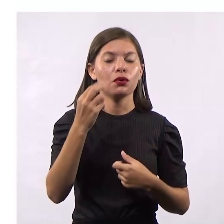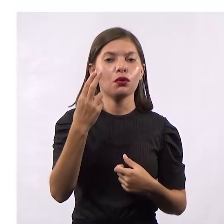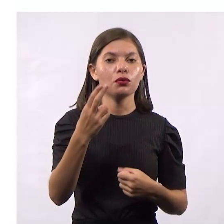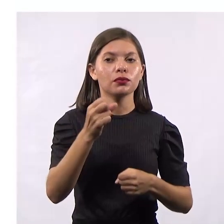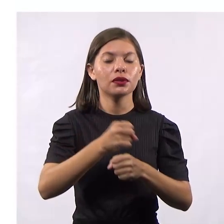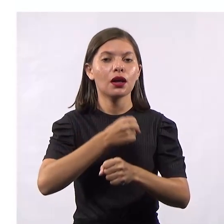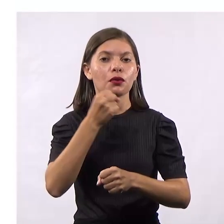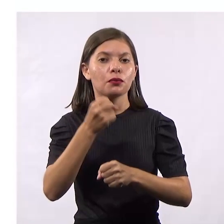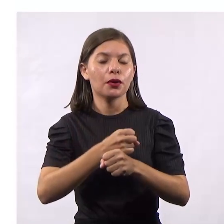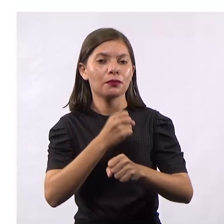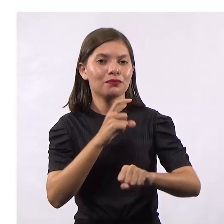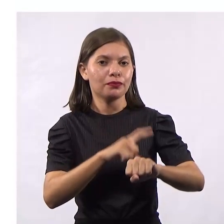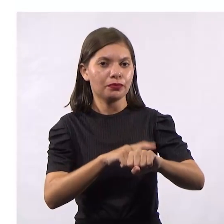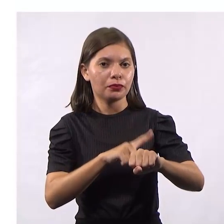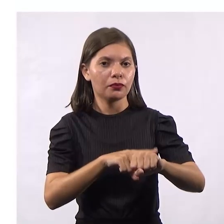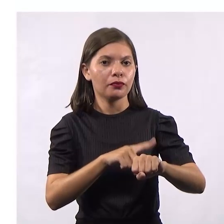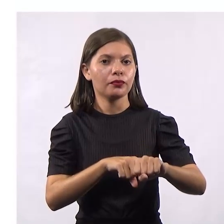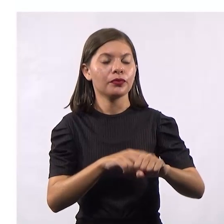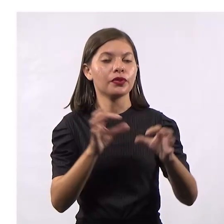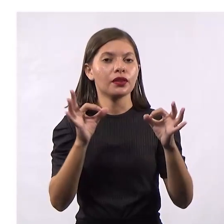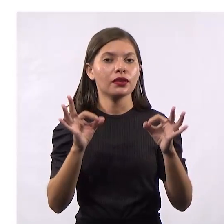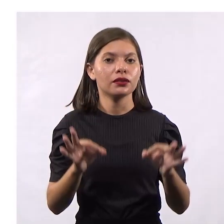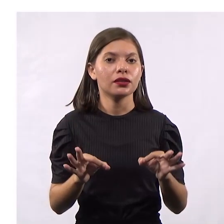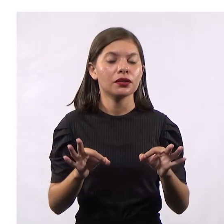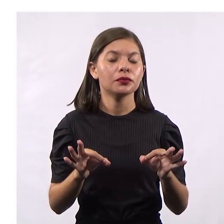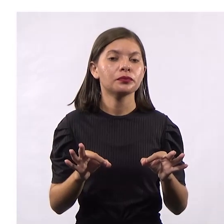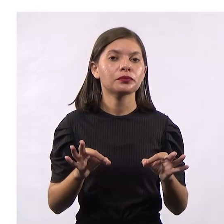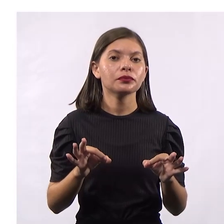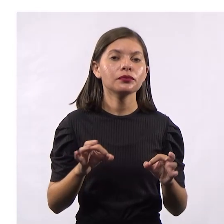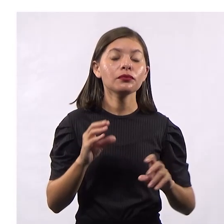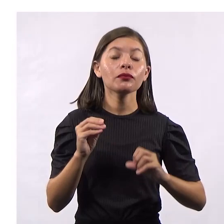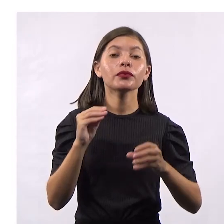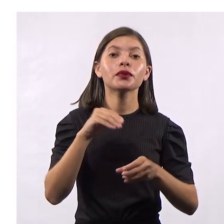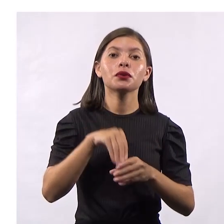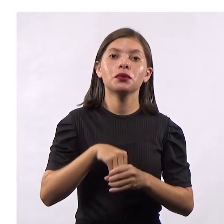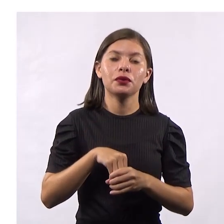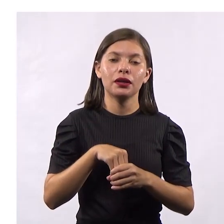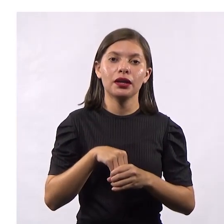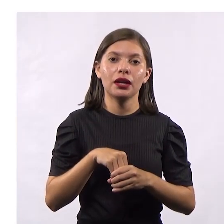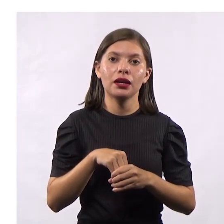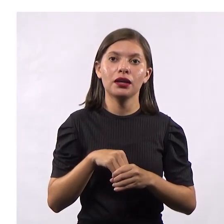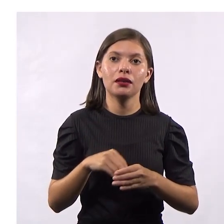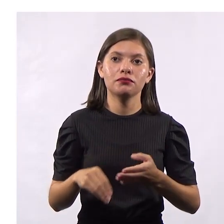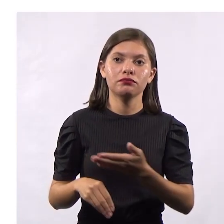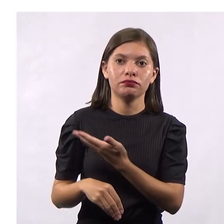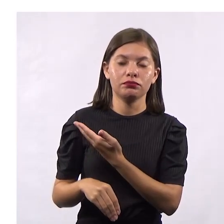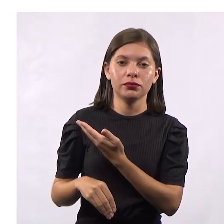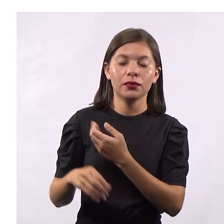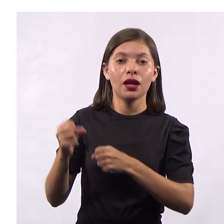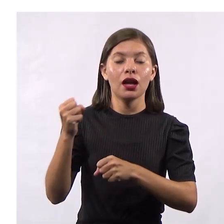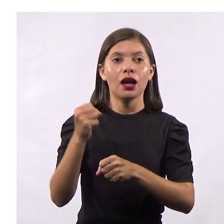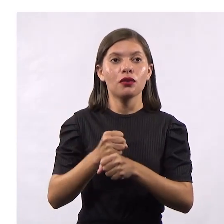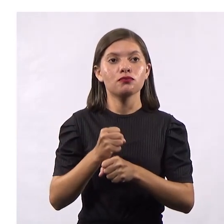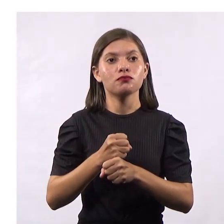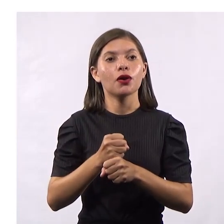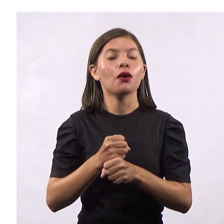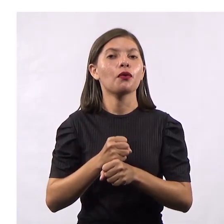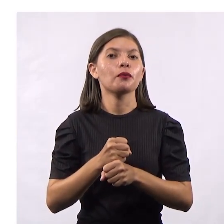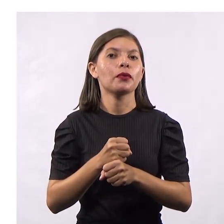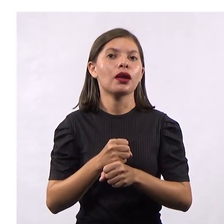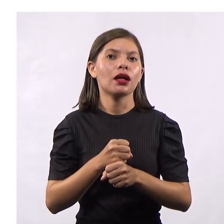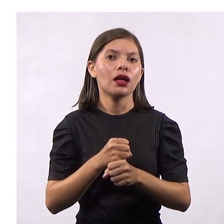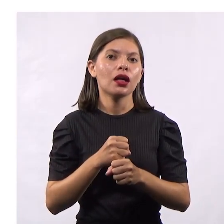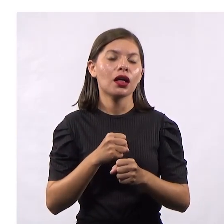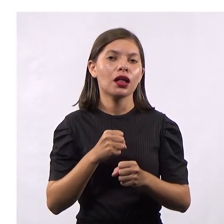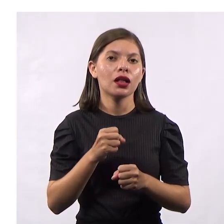serviço ou da obra por prazo determinado, beleza? Até coloquei aqui uma passagem da obra do